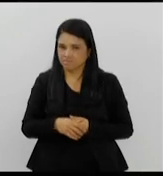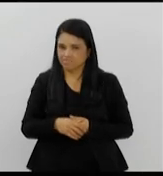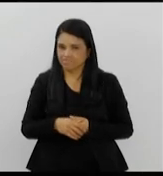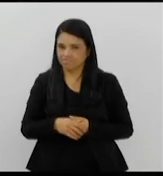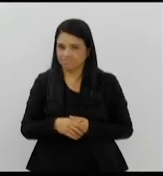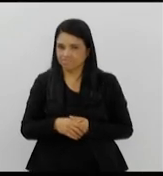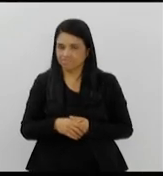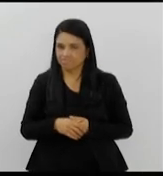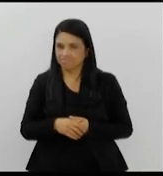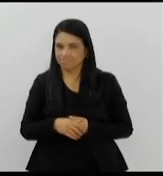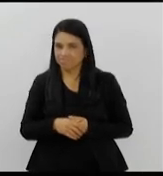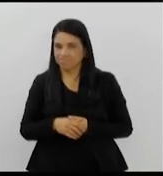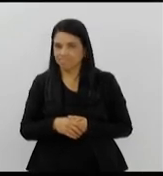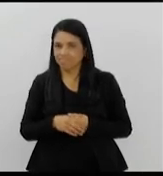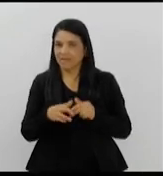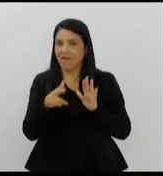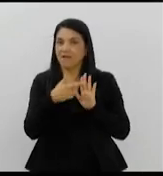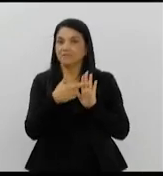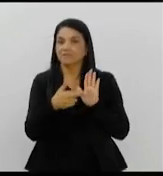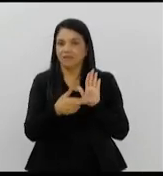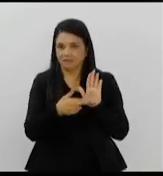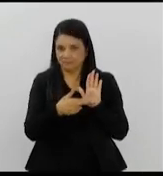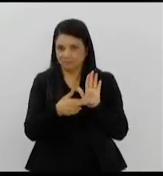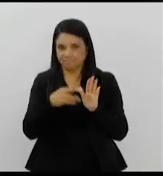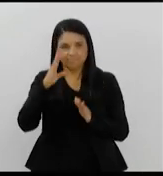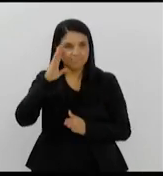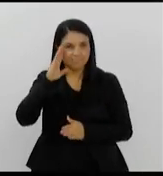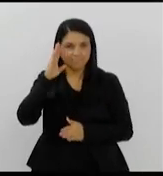essas funções fundamentais.